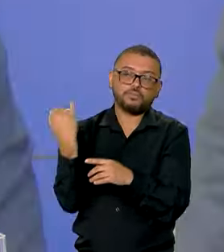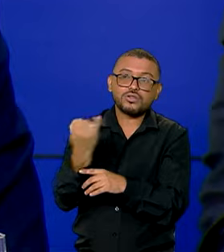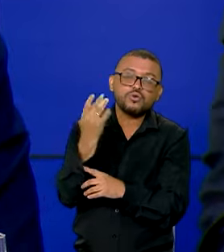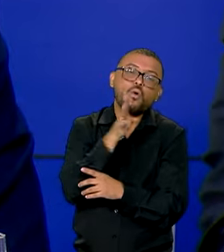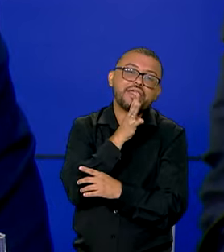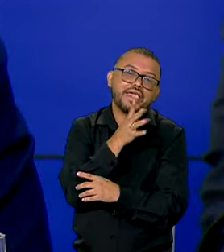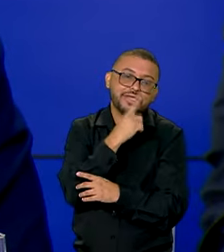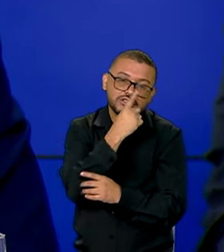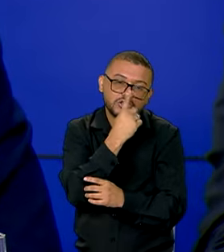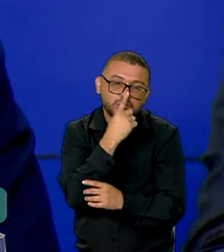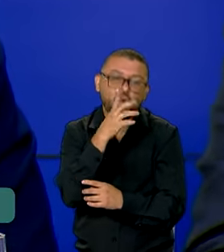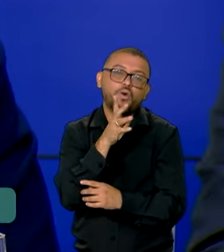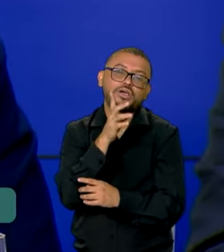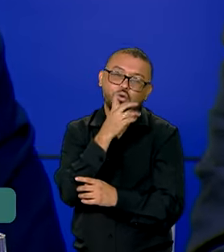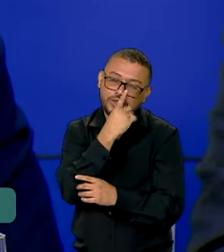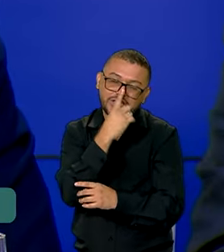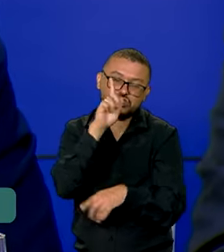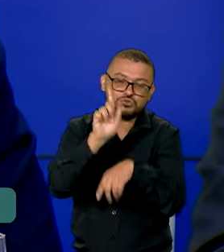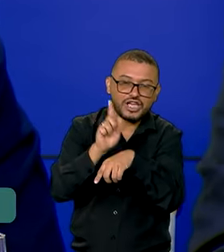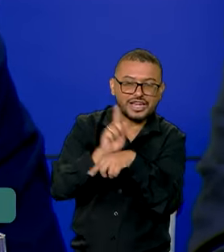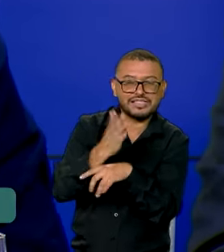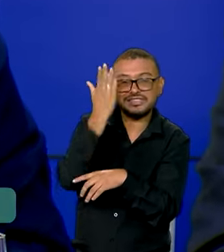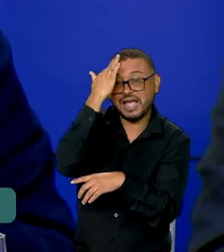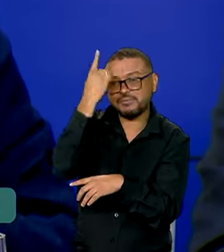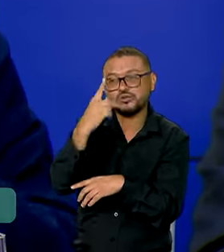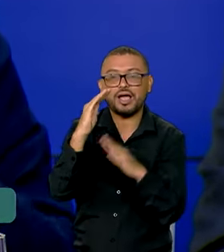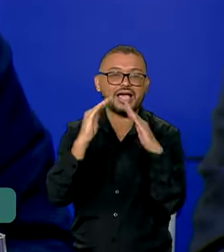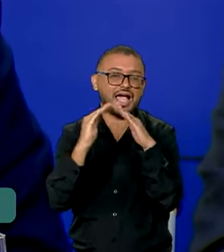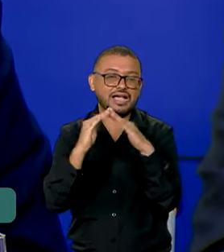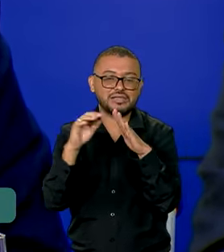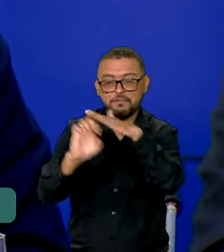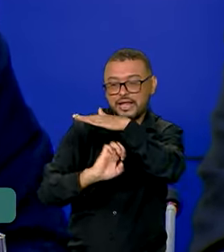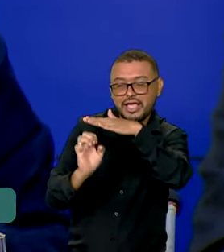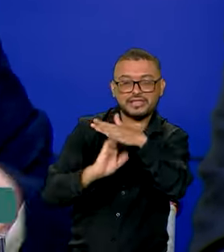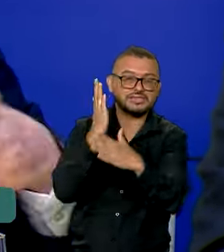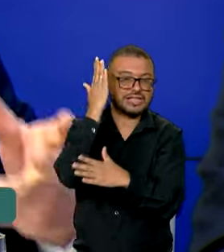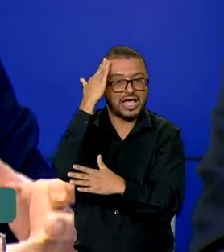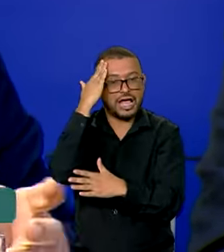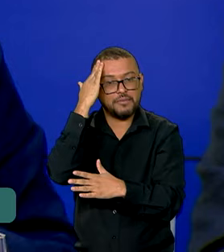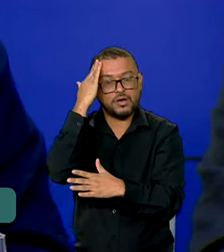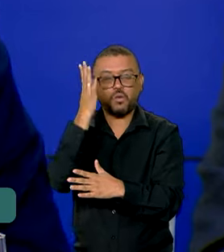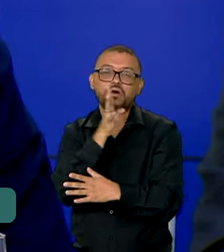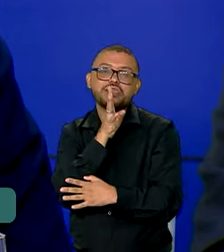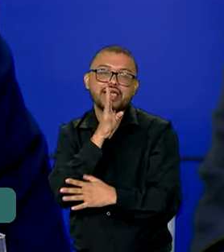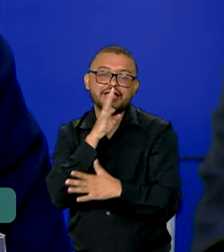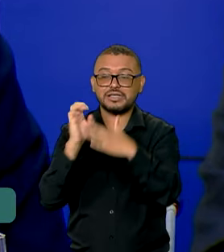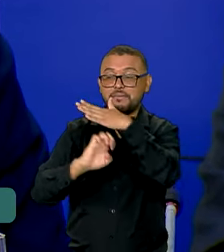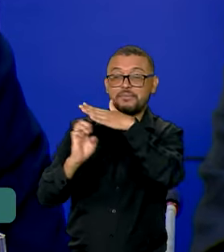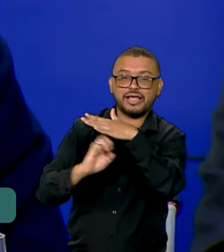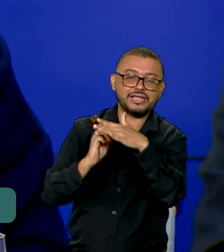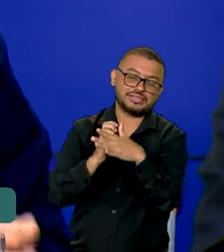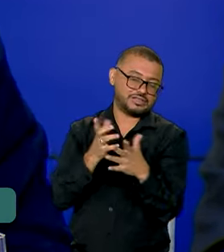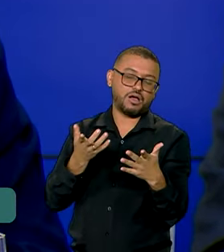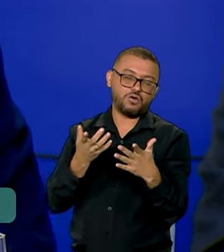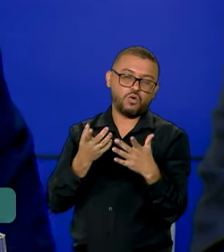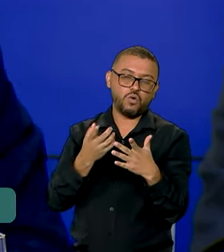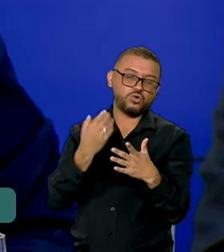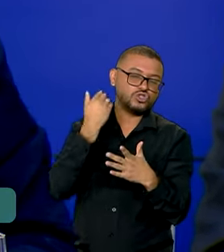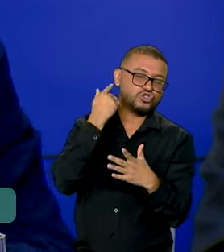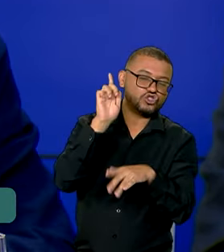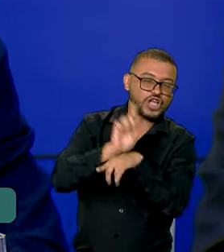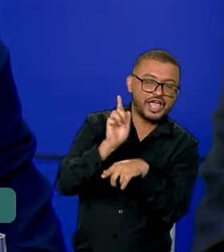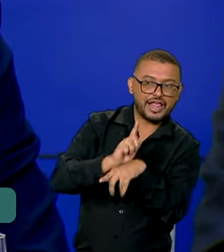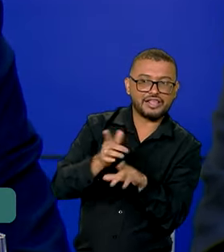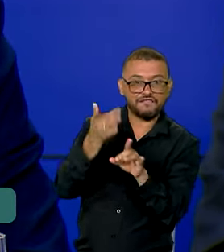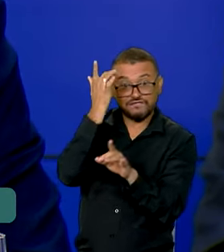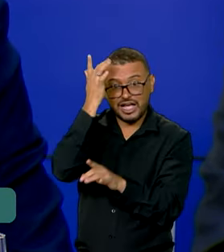empresa, já é o gerente, já tem o endereço, já tem o CEP, já mora na mesma cidade, está próximo da empresa que está atuando. Então isso vai agilizar e vai